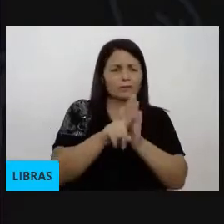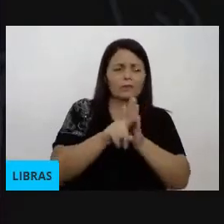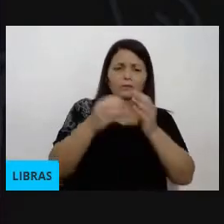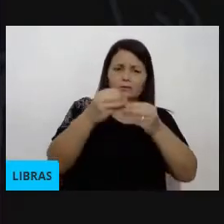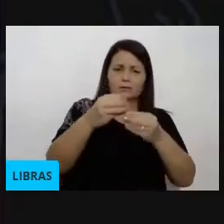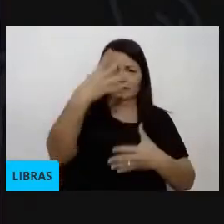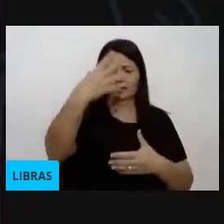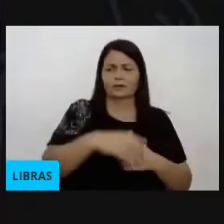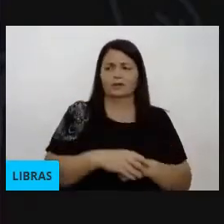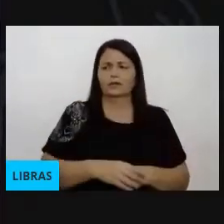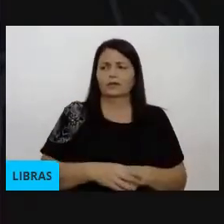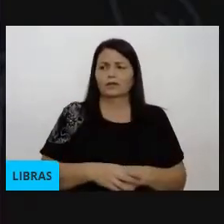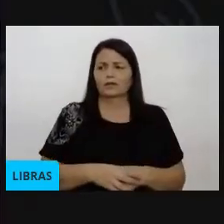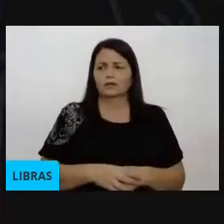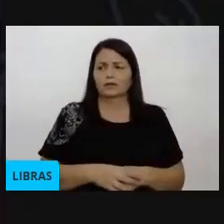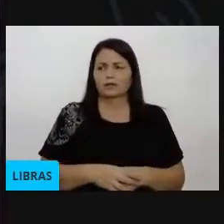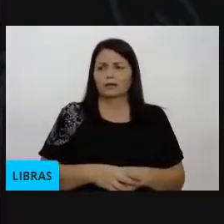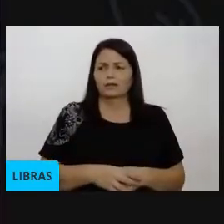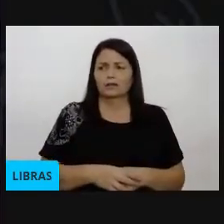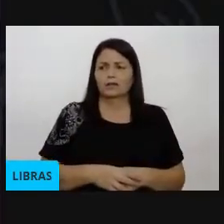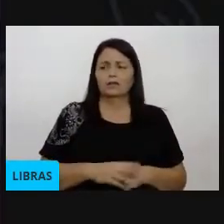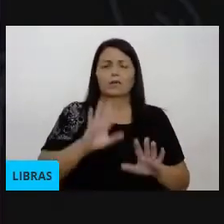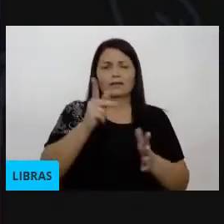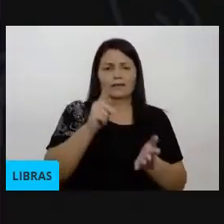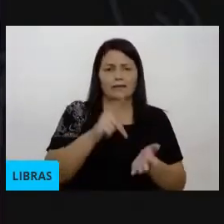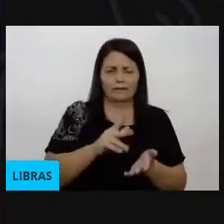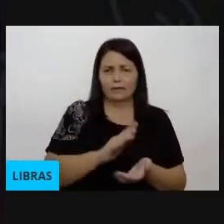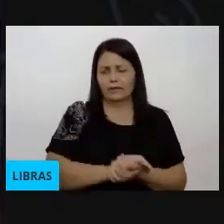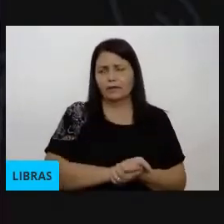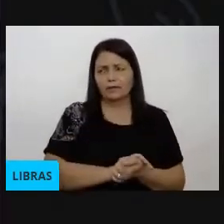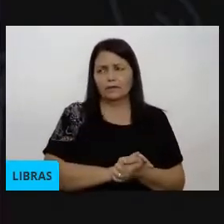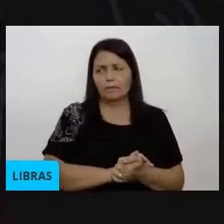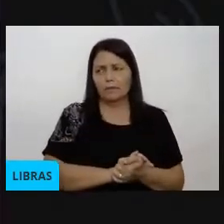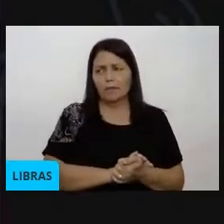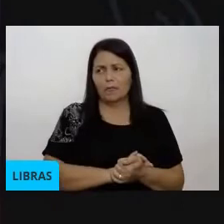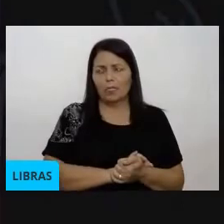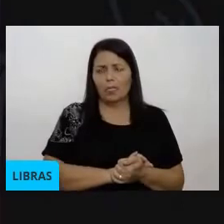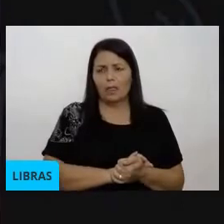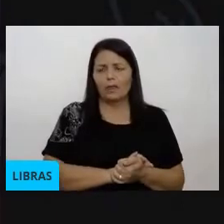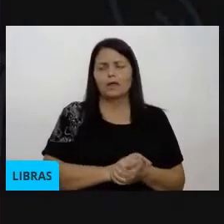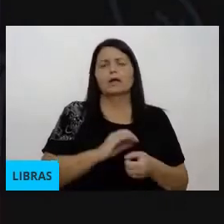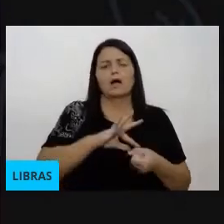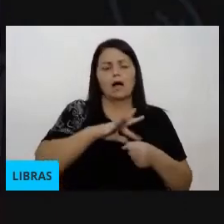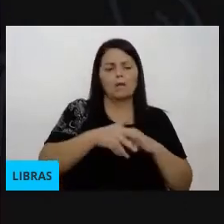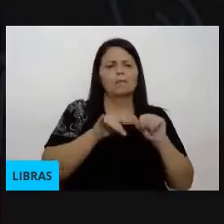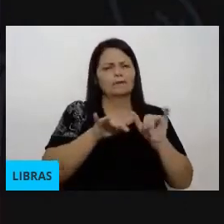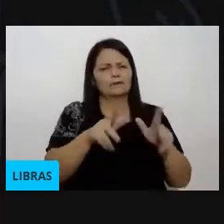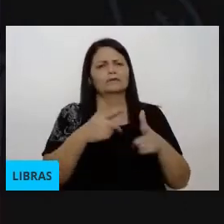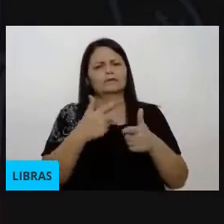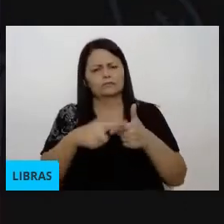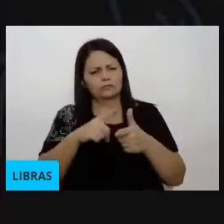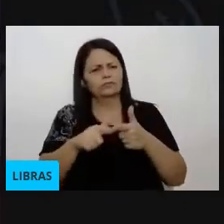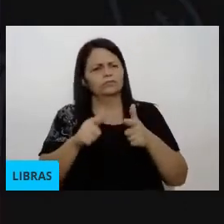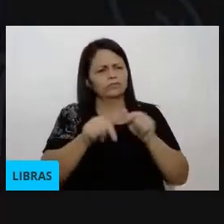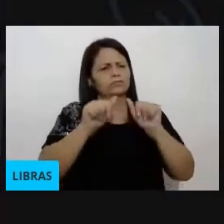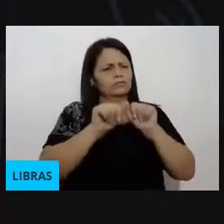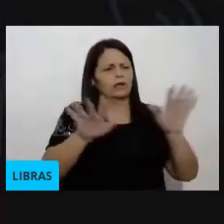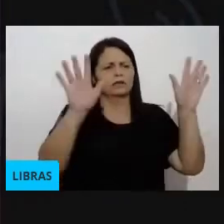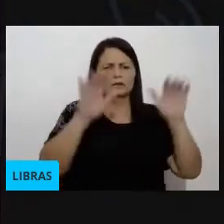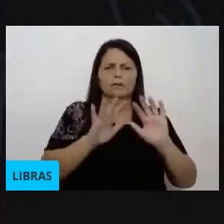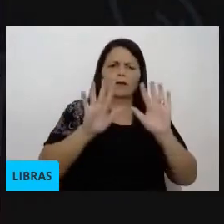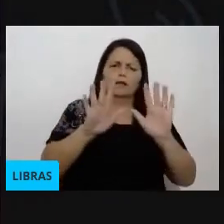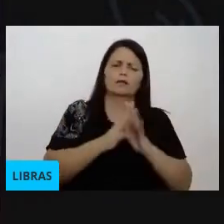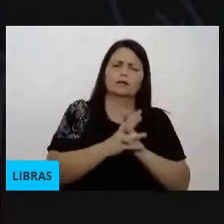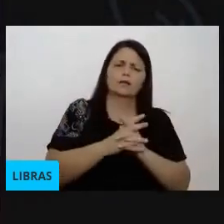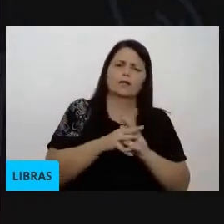né? Mas a verdade é que, assim, a pandemia trouxe muitas dificuldades, mas